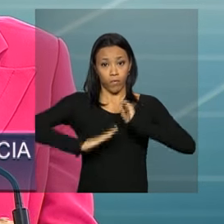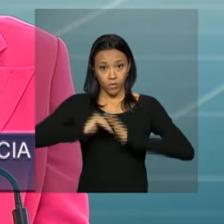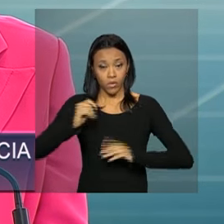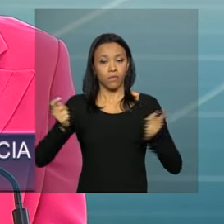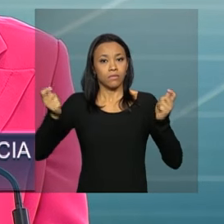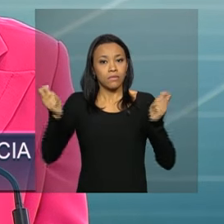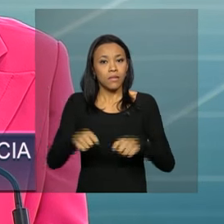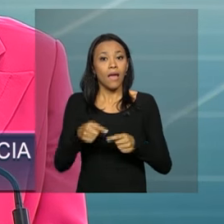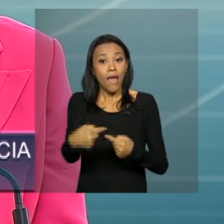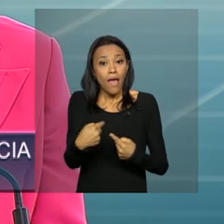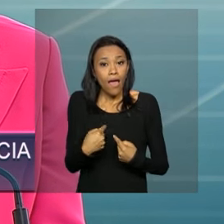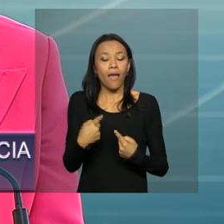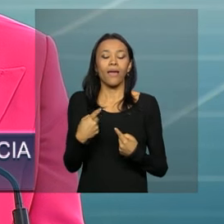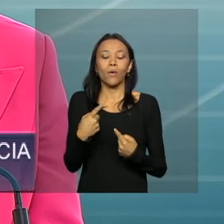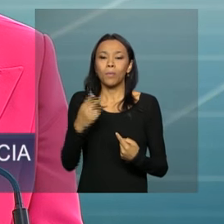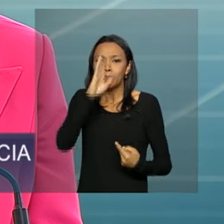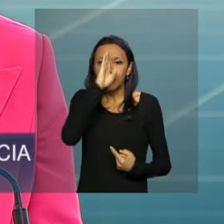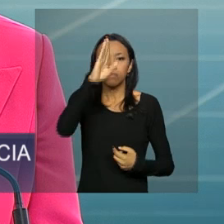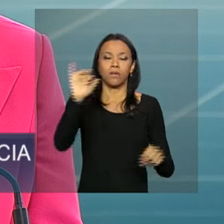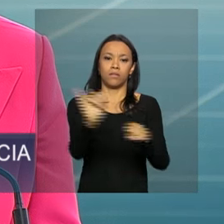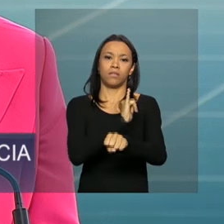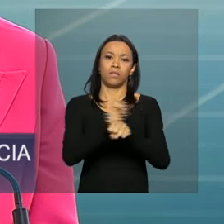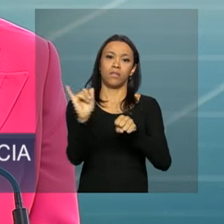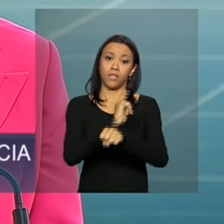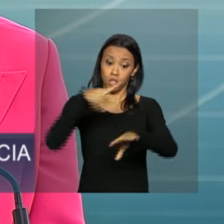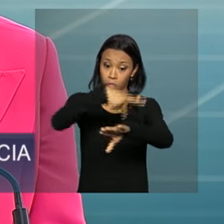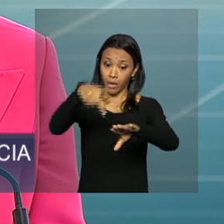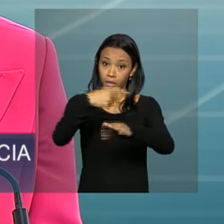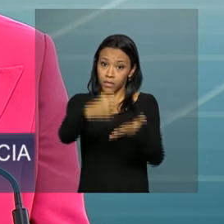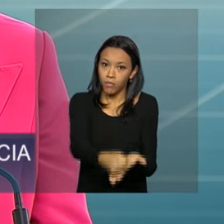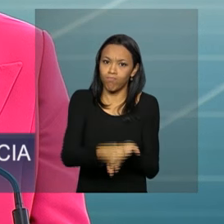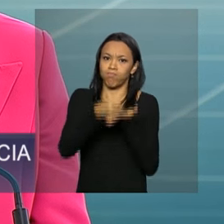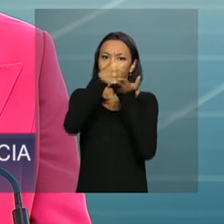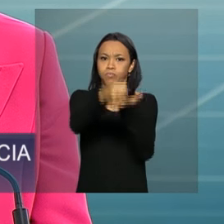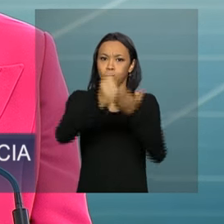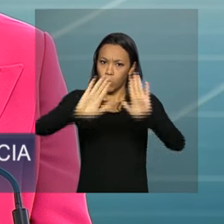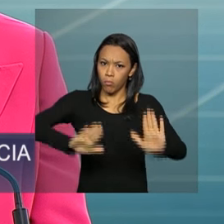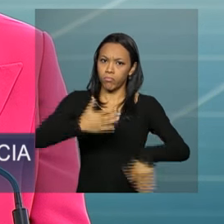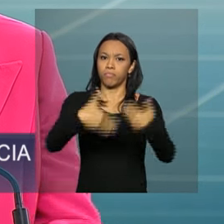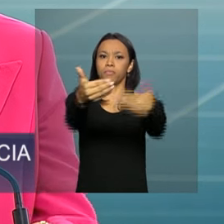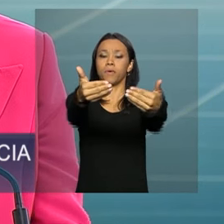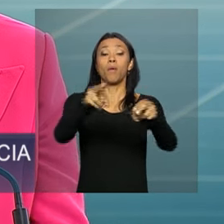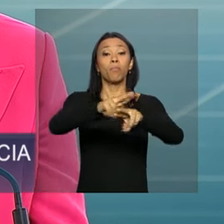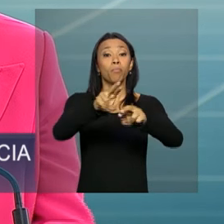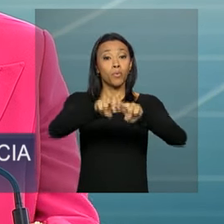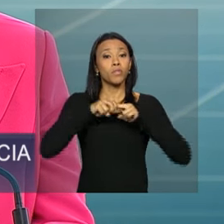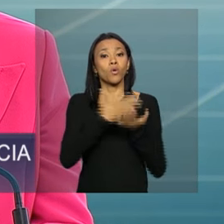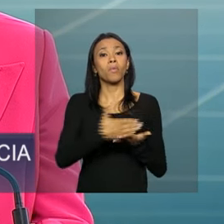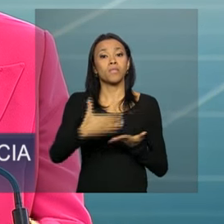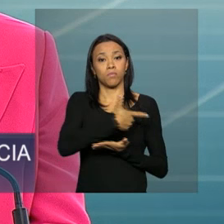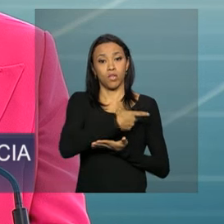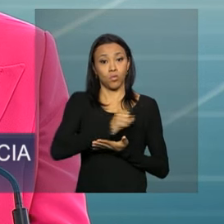fossem o principal instrumento pelo qual um país cresceria. Por isso, começamos lá em 2011